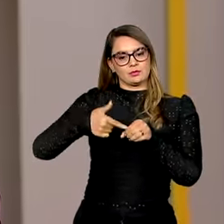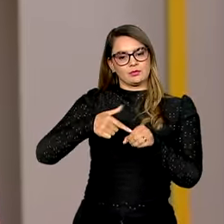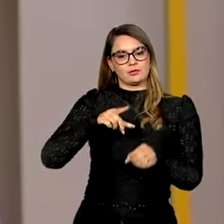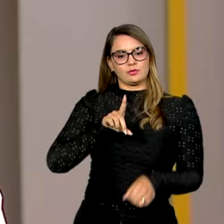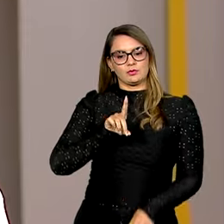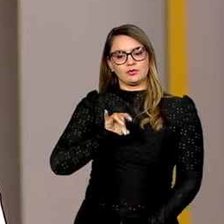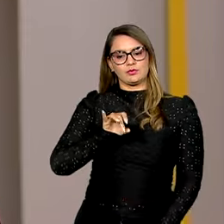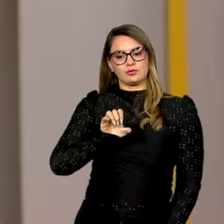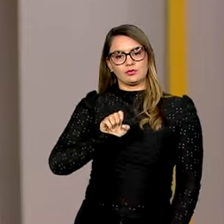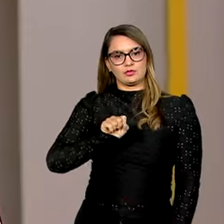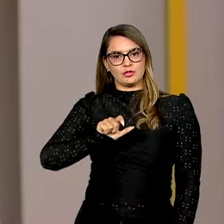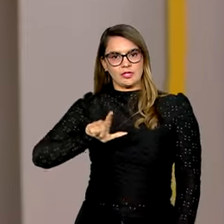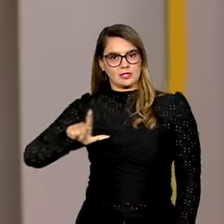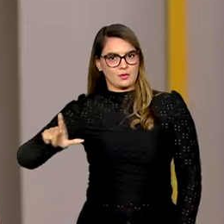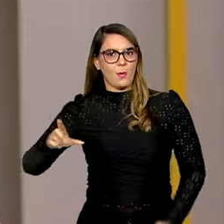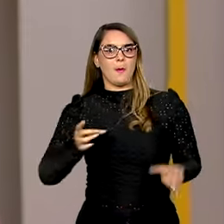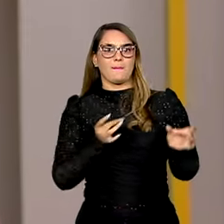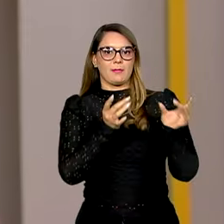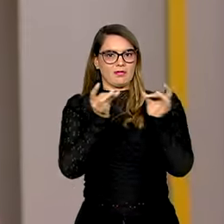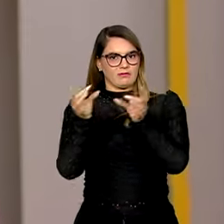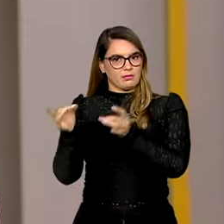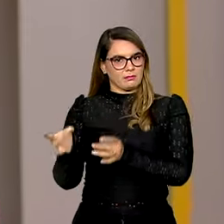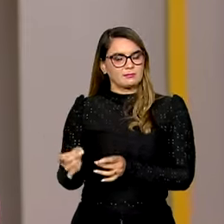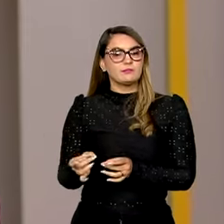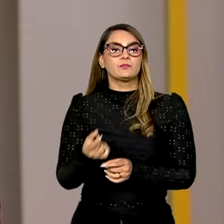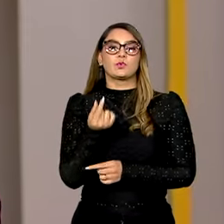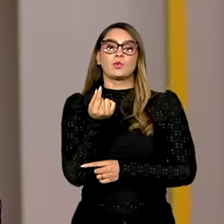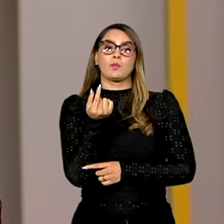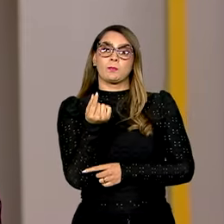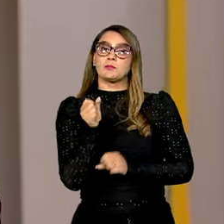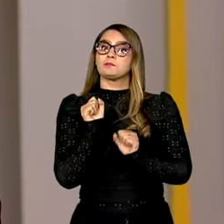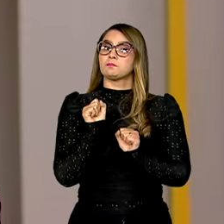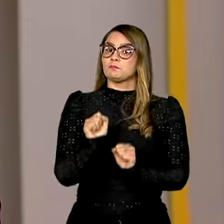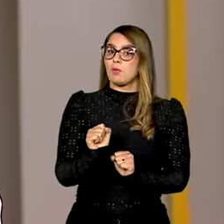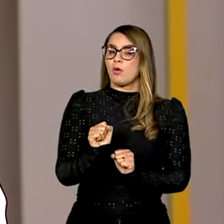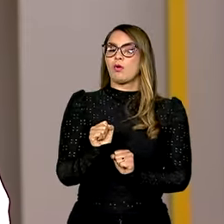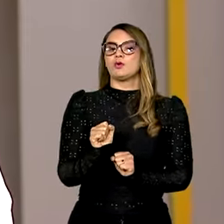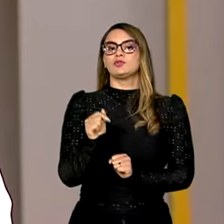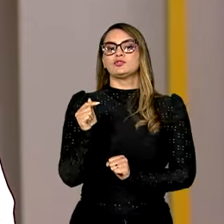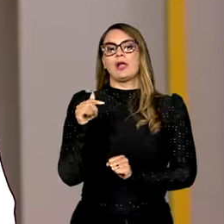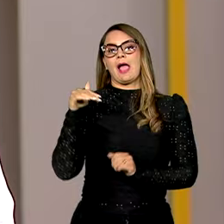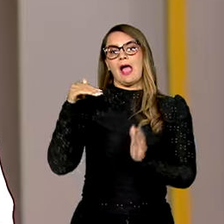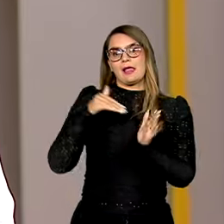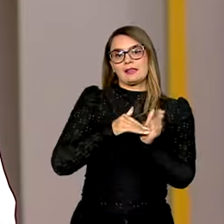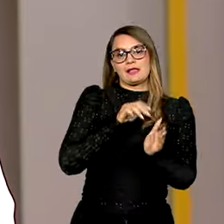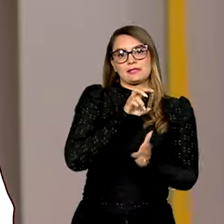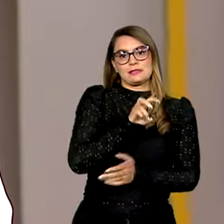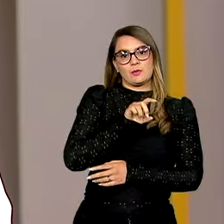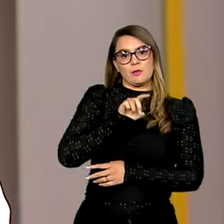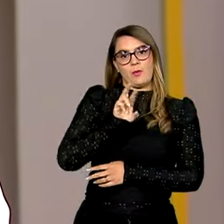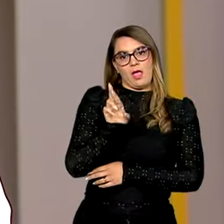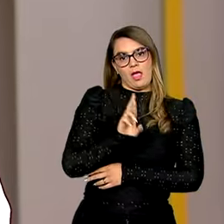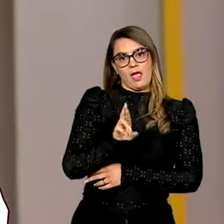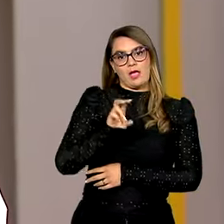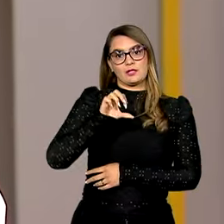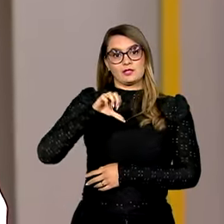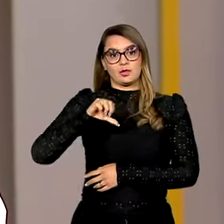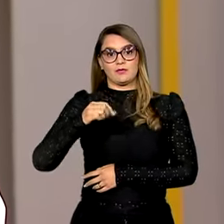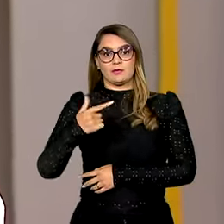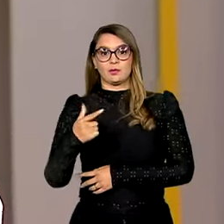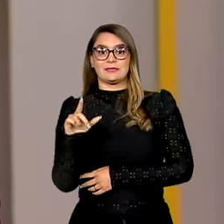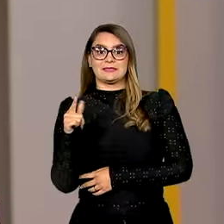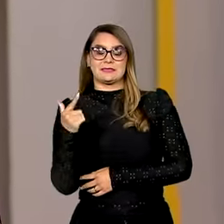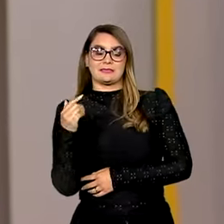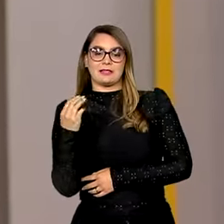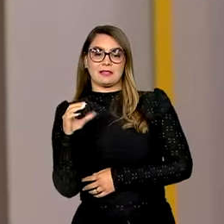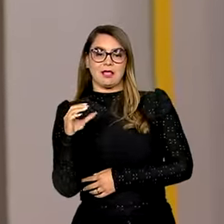diesel para as distribuidoras. Dessa forma, o preço nas bombas poderá atingir o valor de R$ 5,92 por